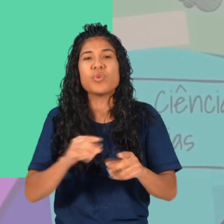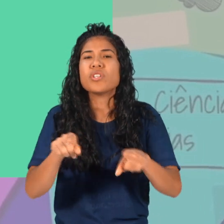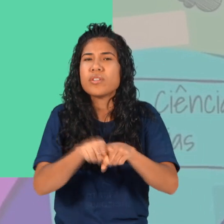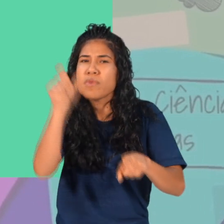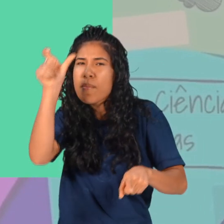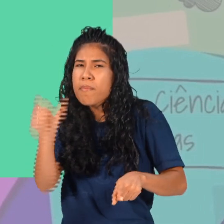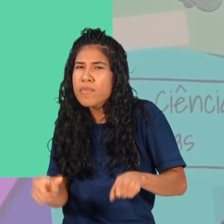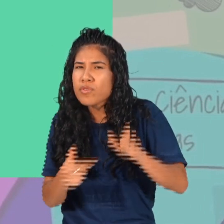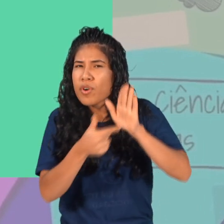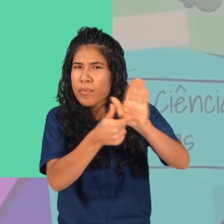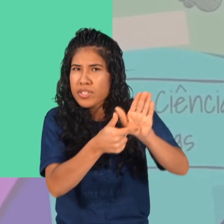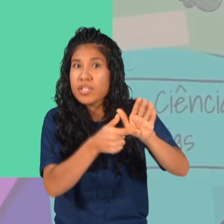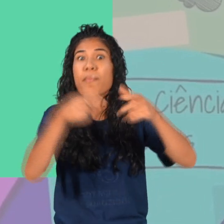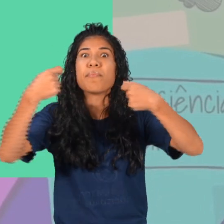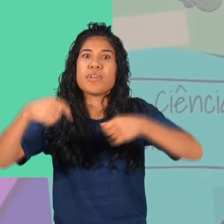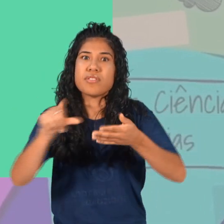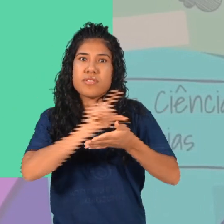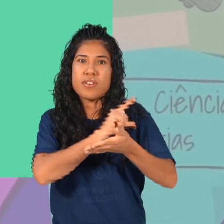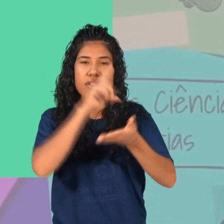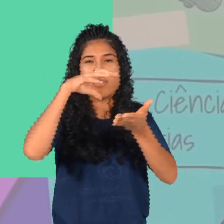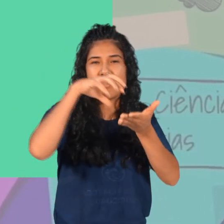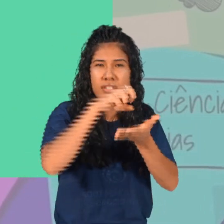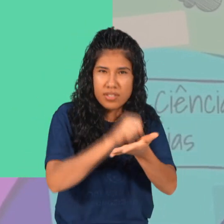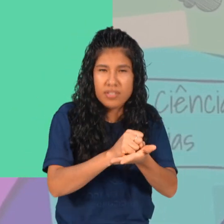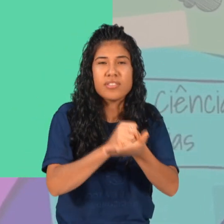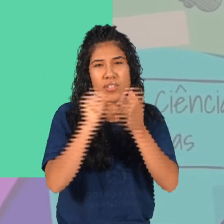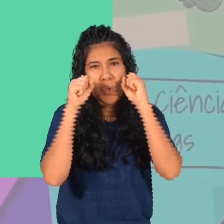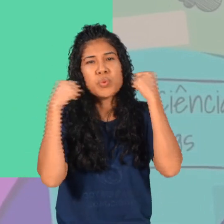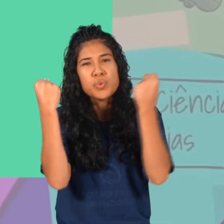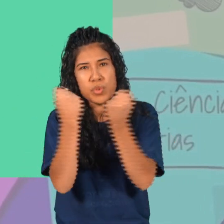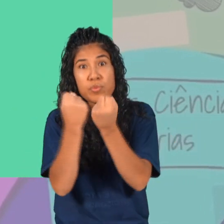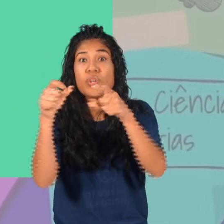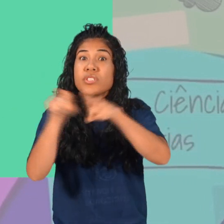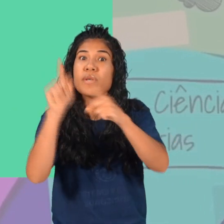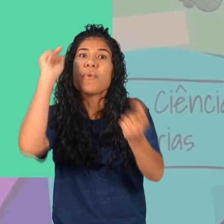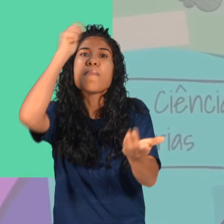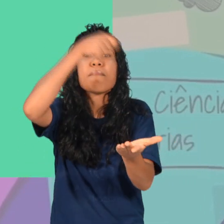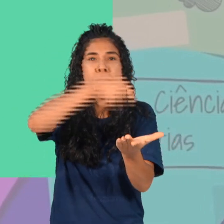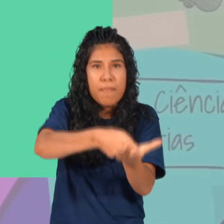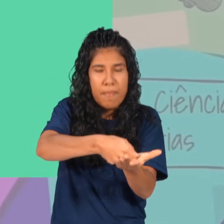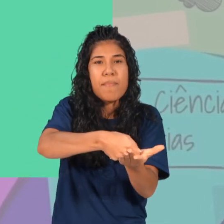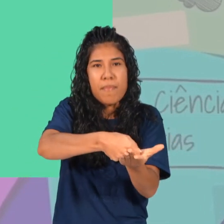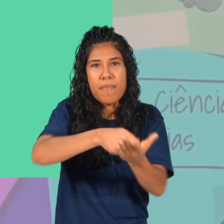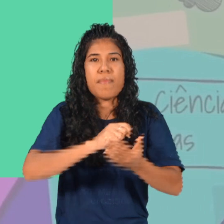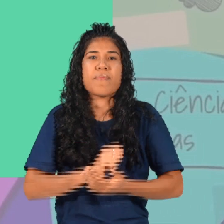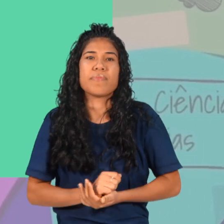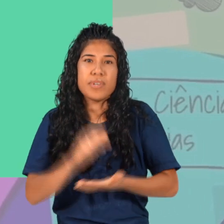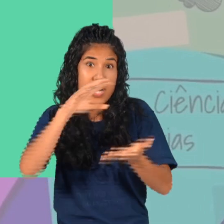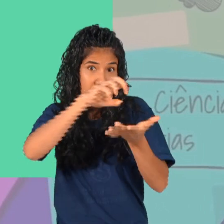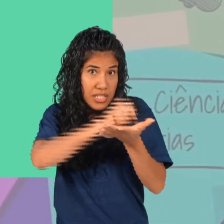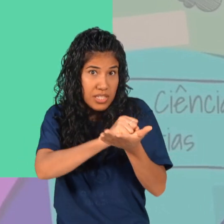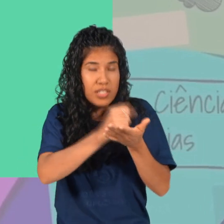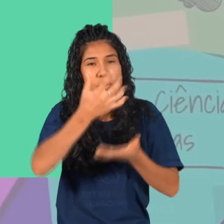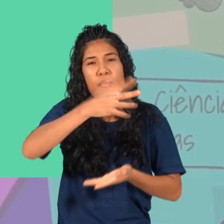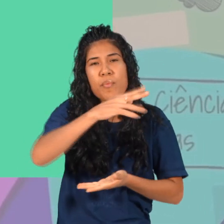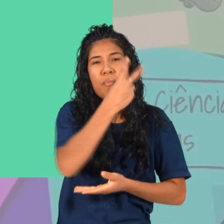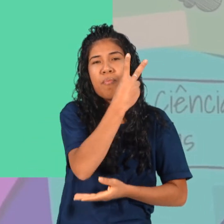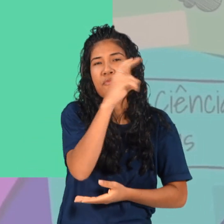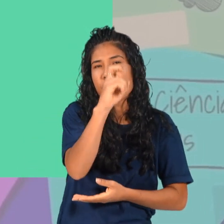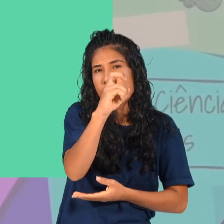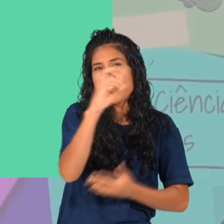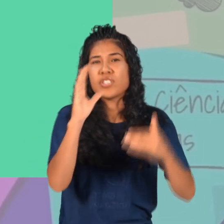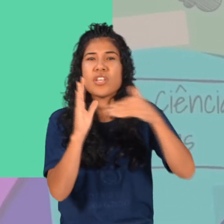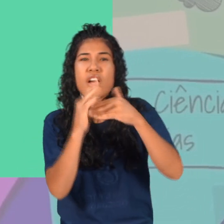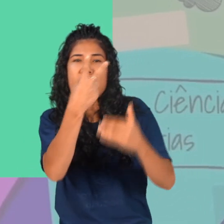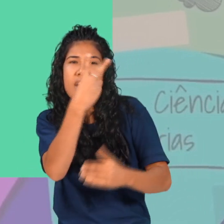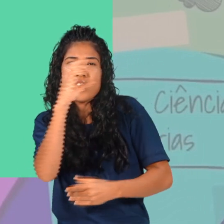inscrito no simpósio e já tenha realizado o pagamento da taxa de inscrição que varia de R 25